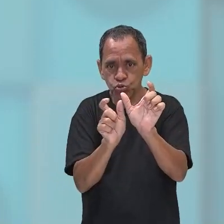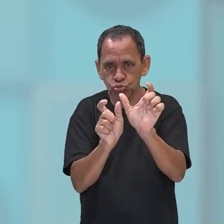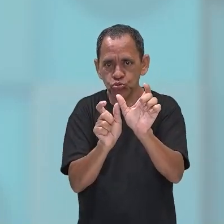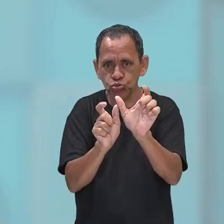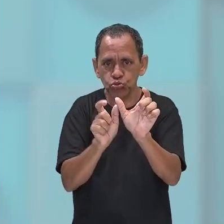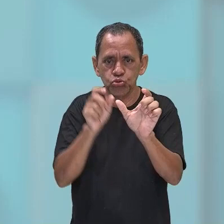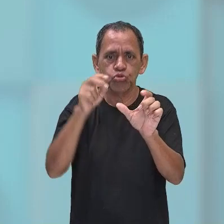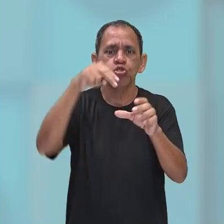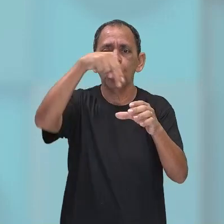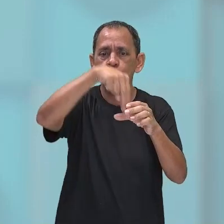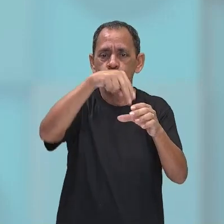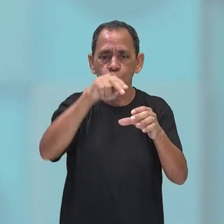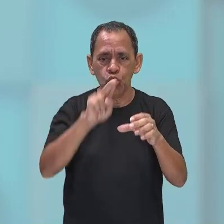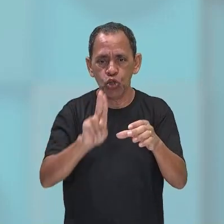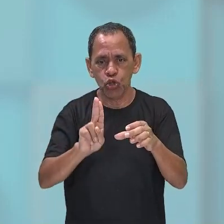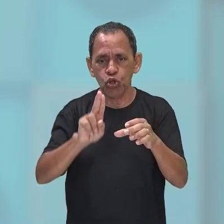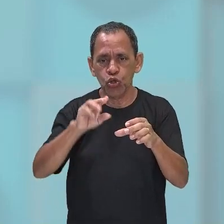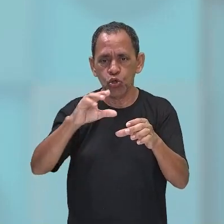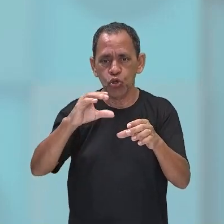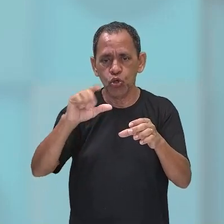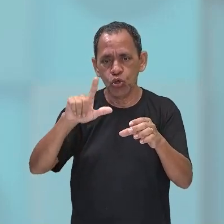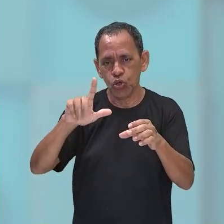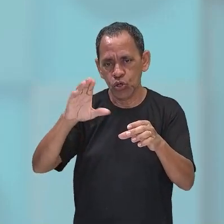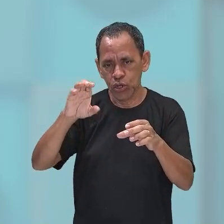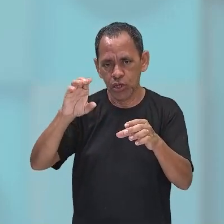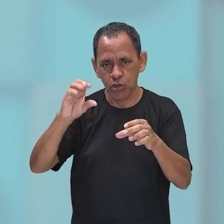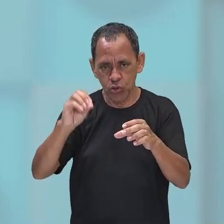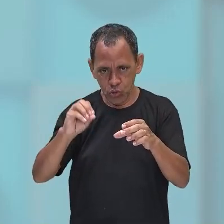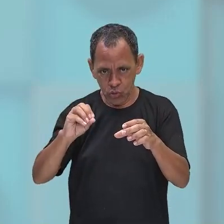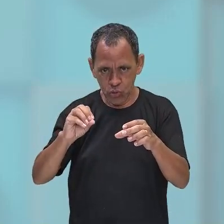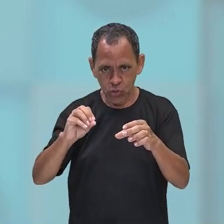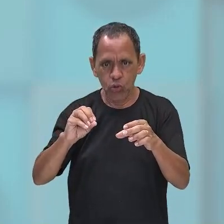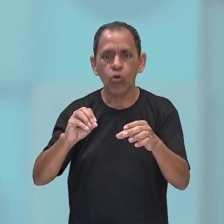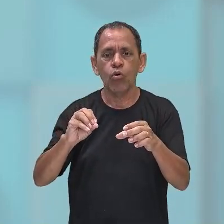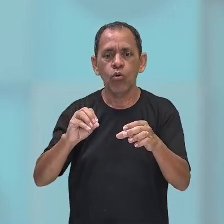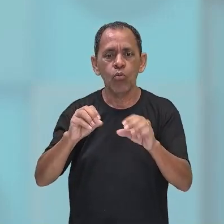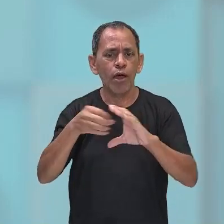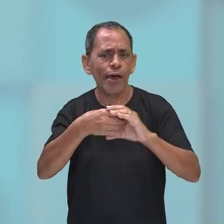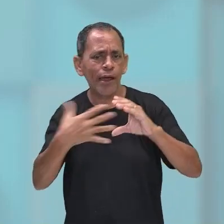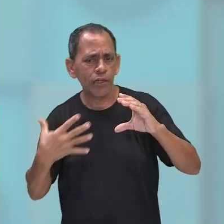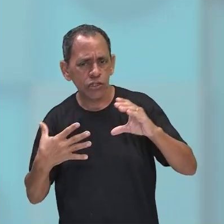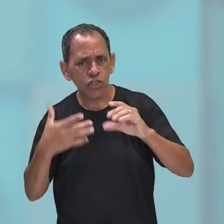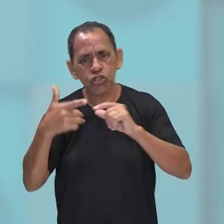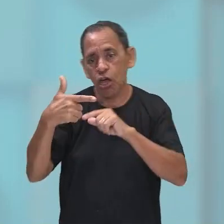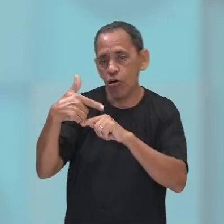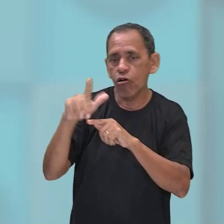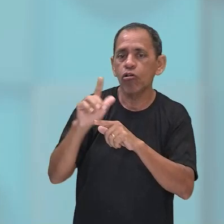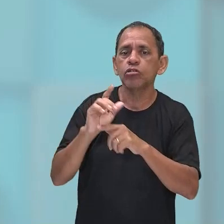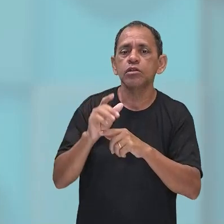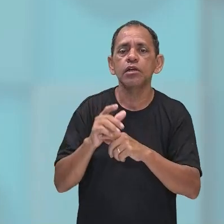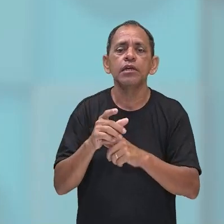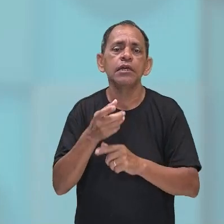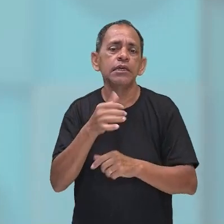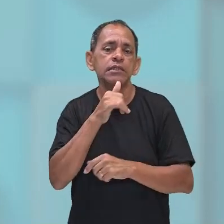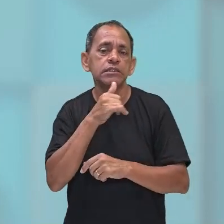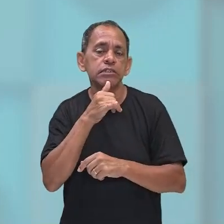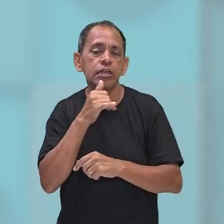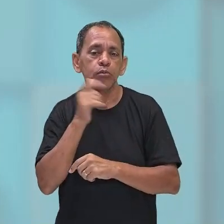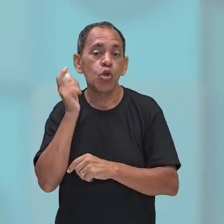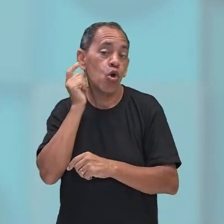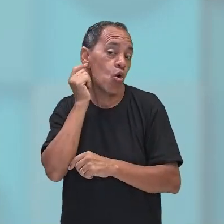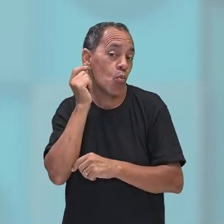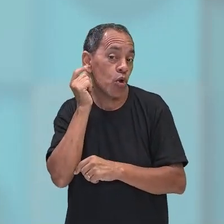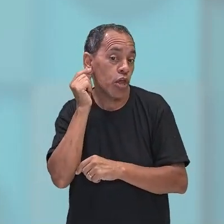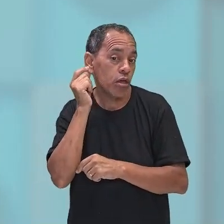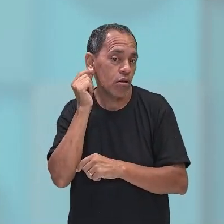certa determinação característica a esse núcleo, a esse substantivo, ok? É como se fosse um brinco, certo?